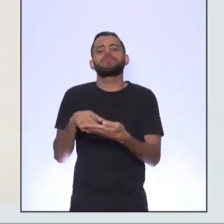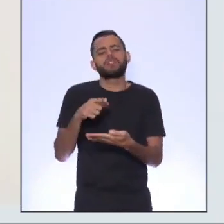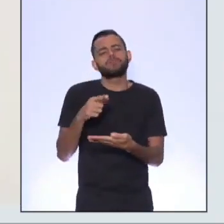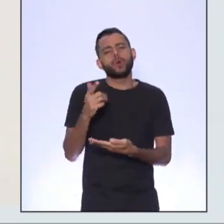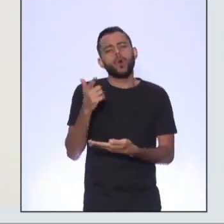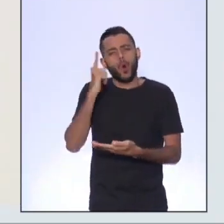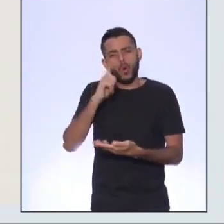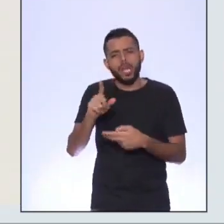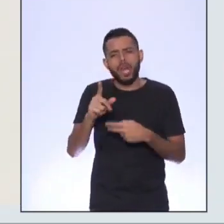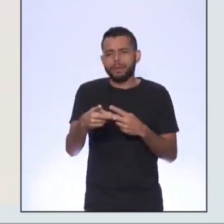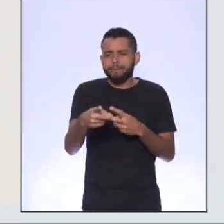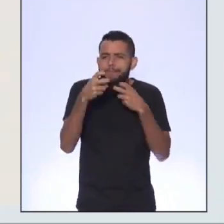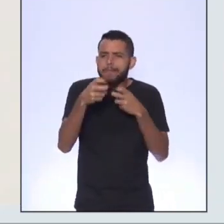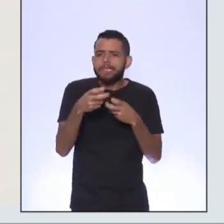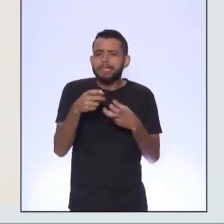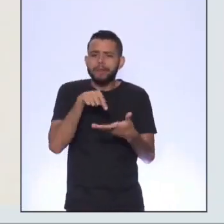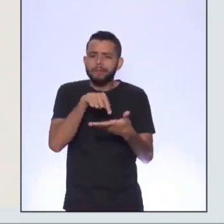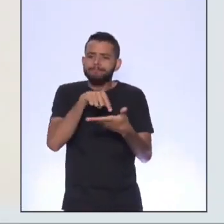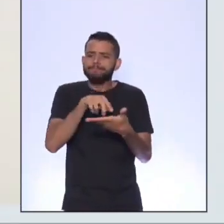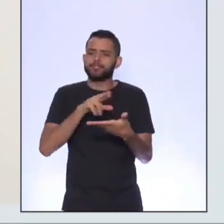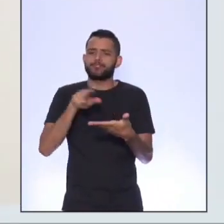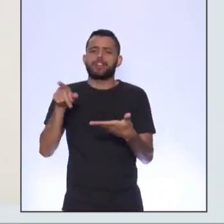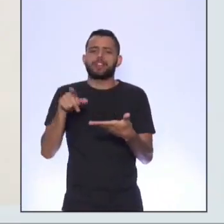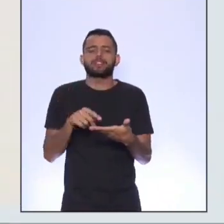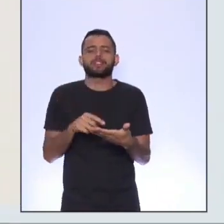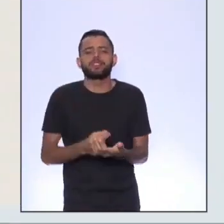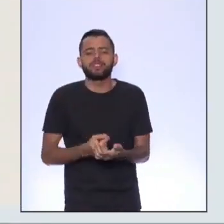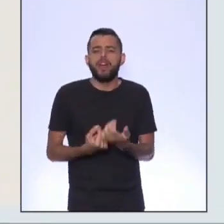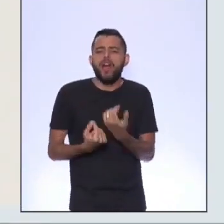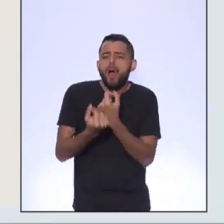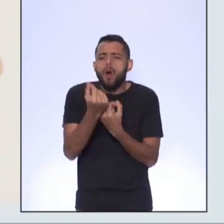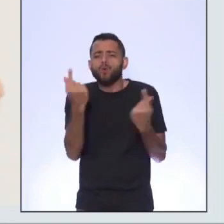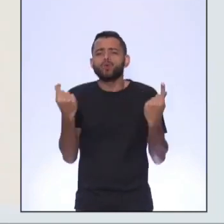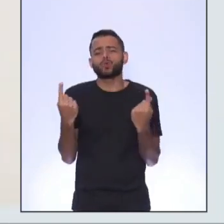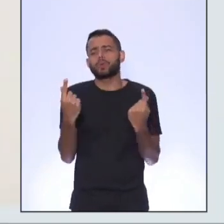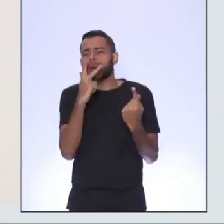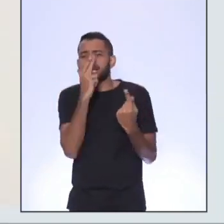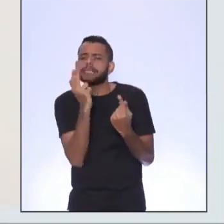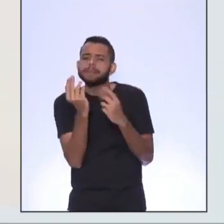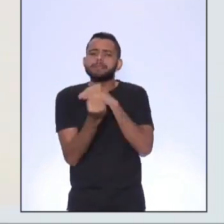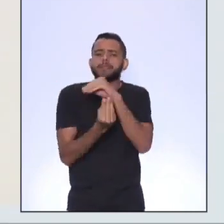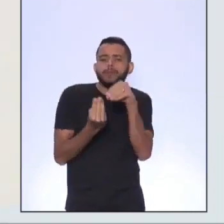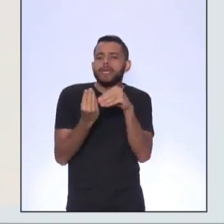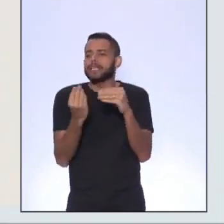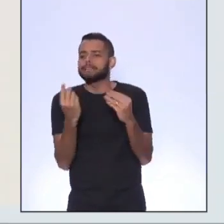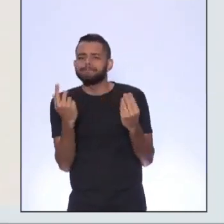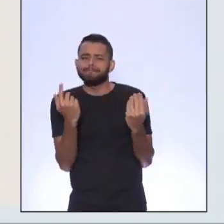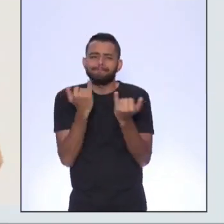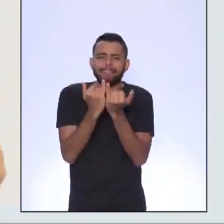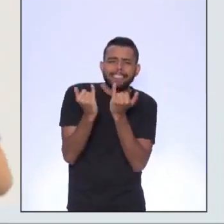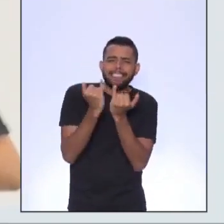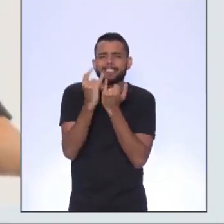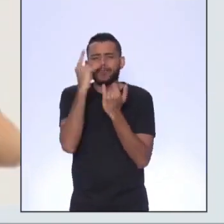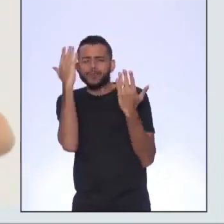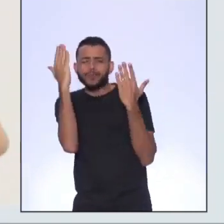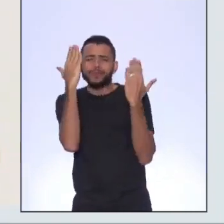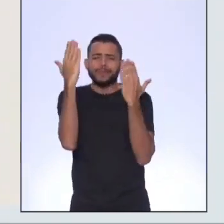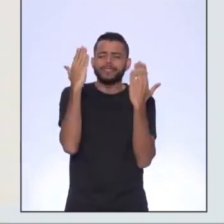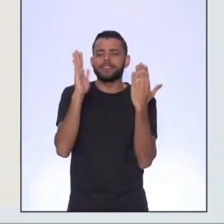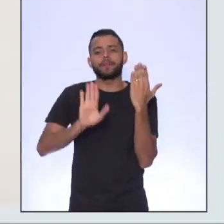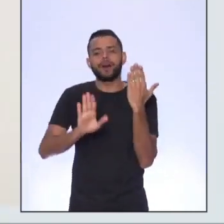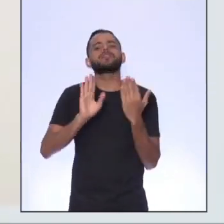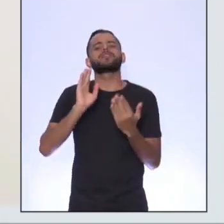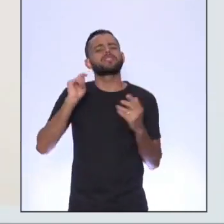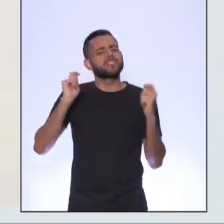digamos assim, uma fusão, uma mistura, né, de características, mas é sempre possível você determinar o